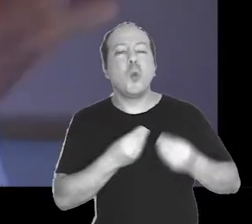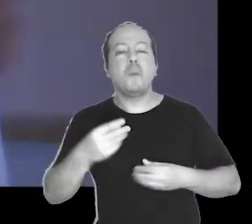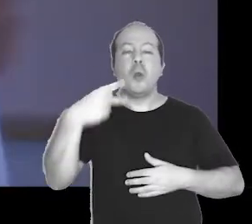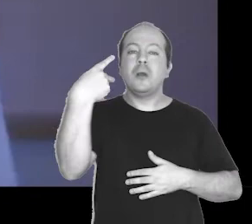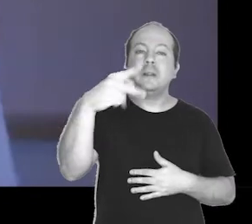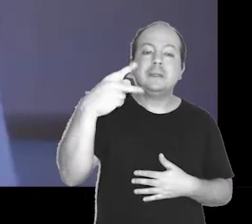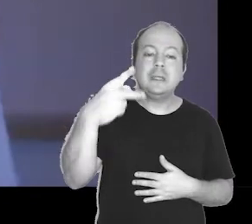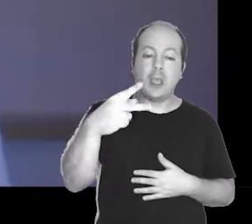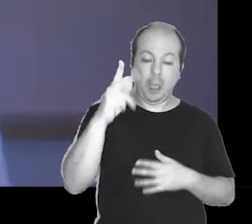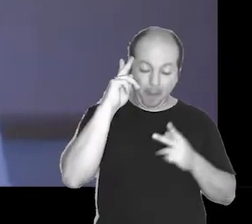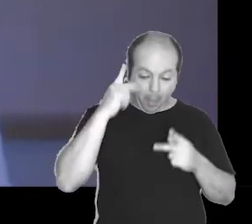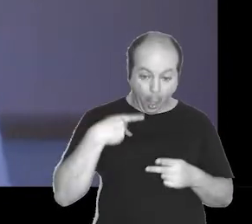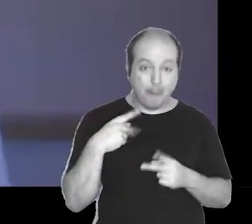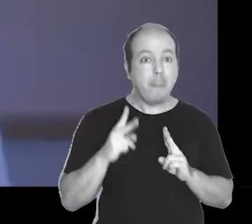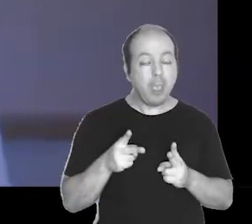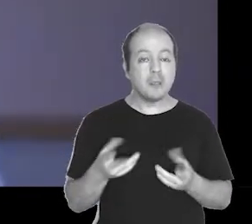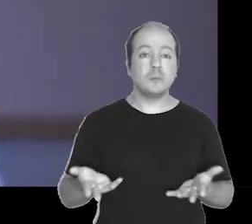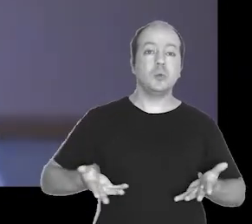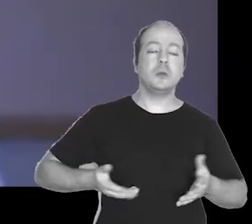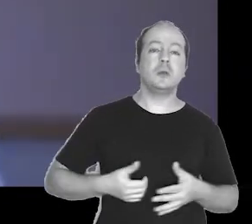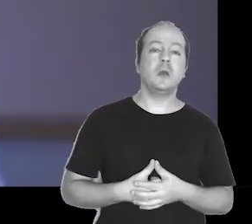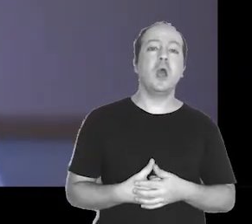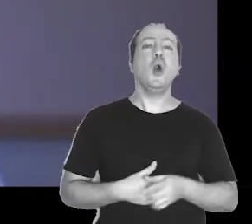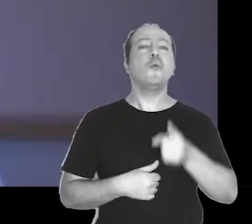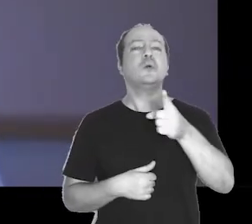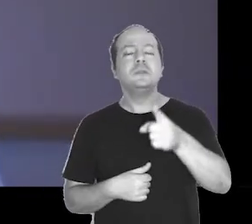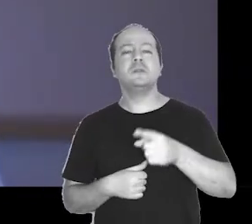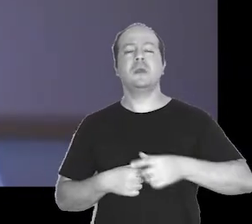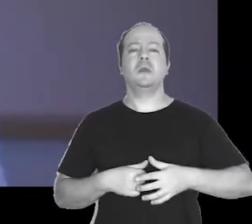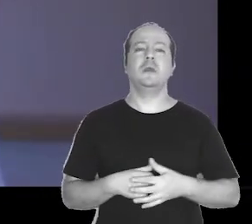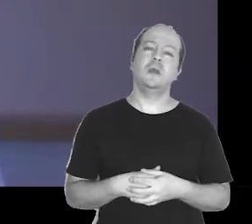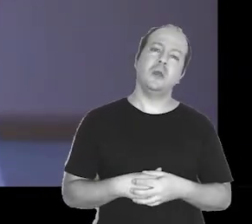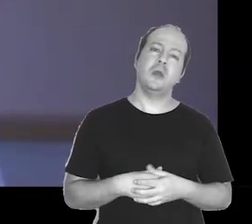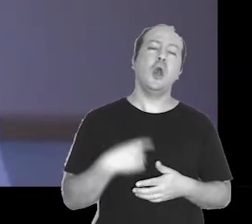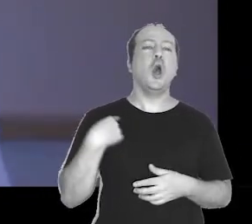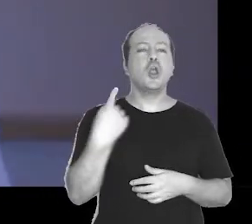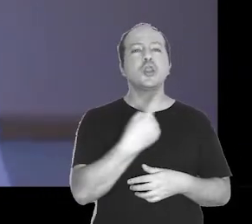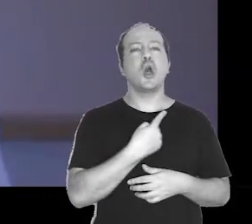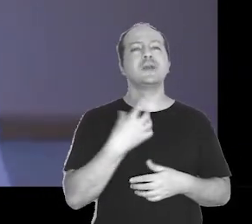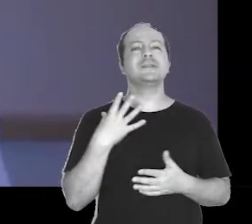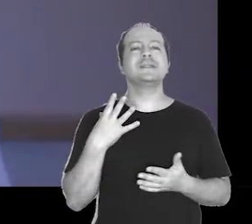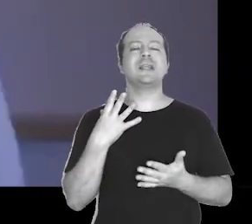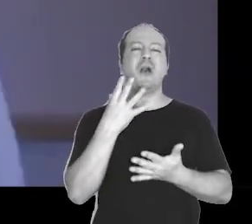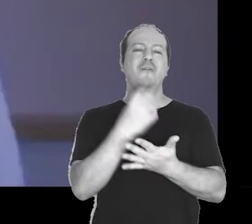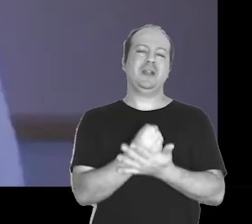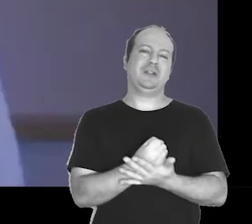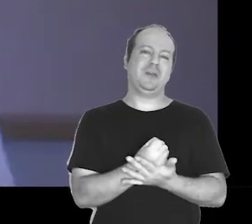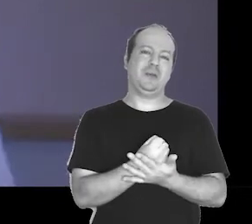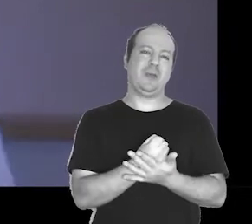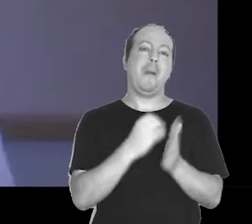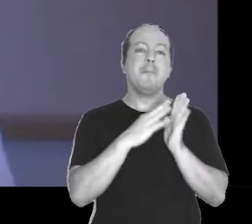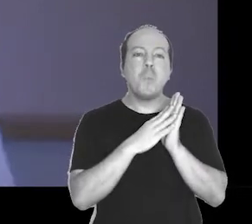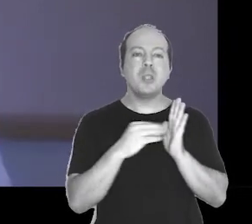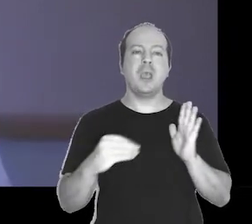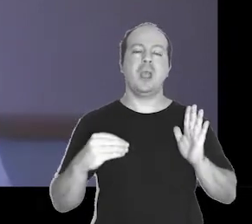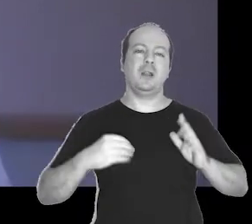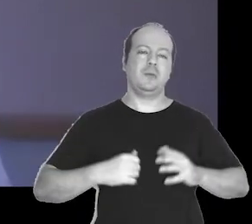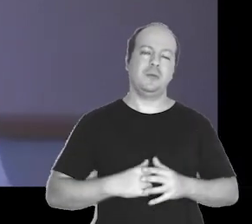sobre nós mesmos. Você é o nosso salvador, o nosso modelo.